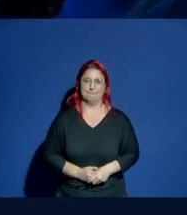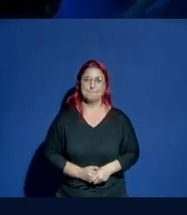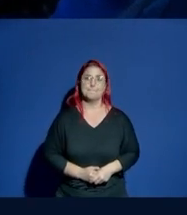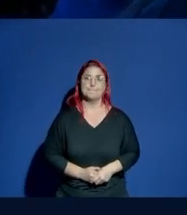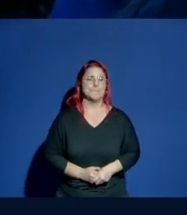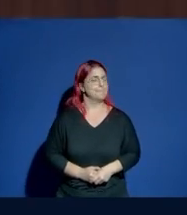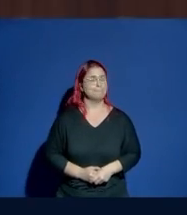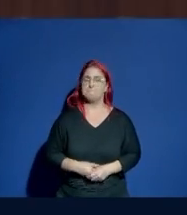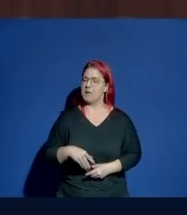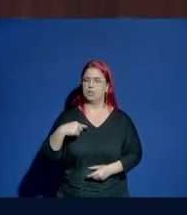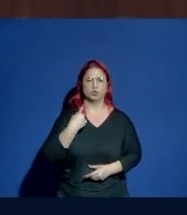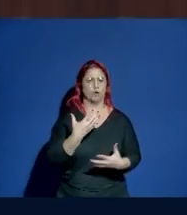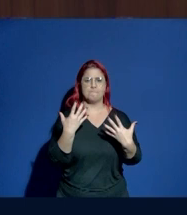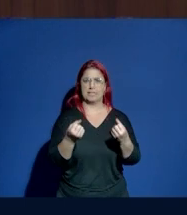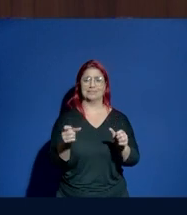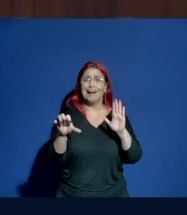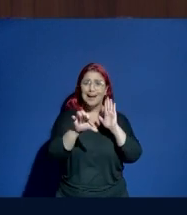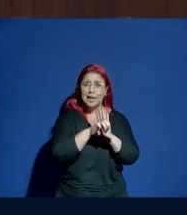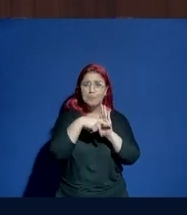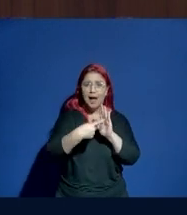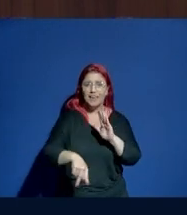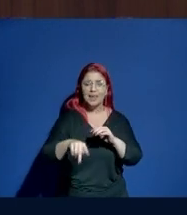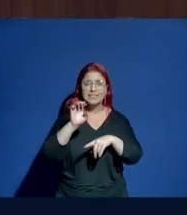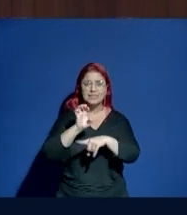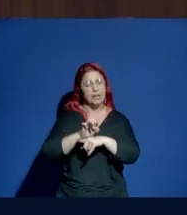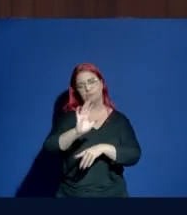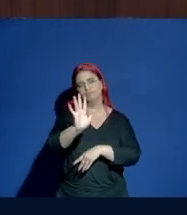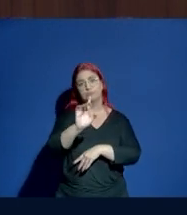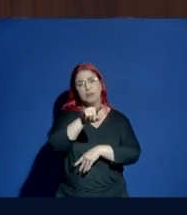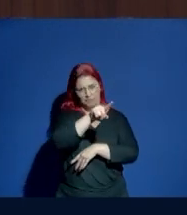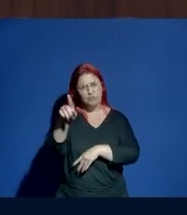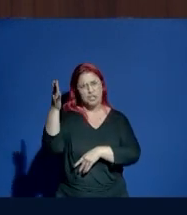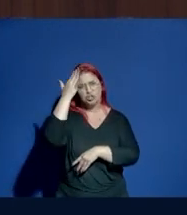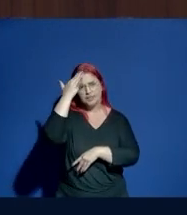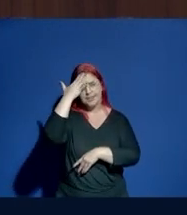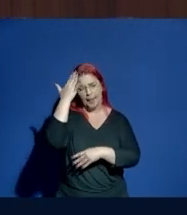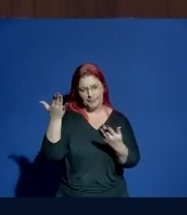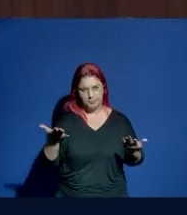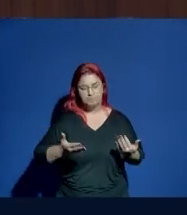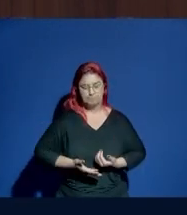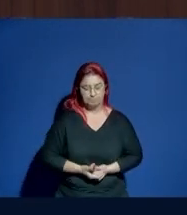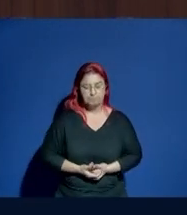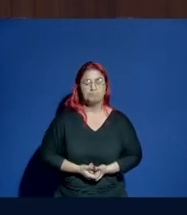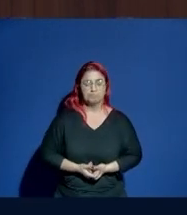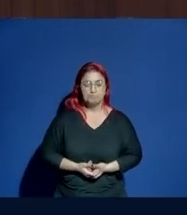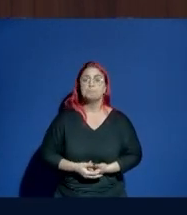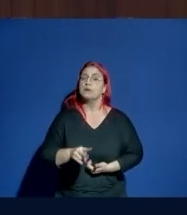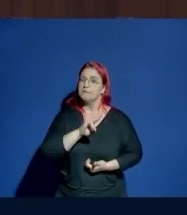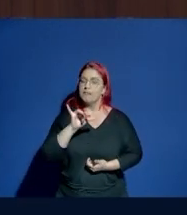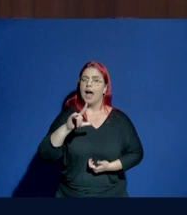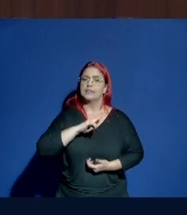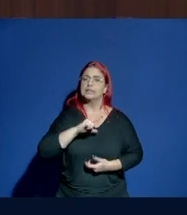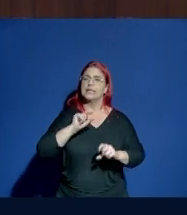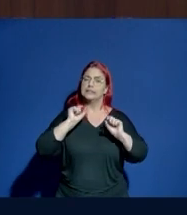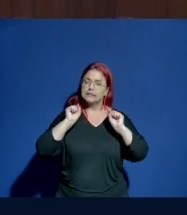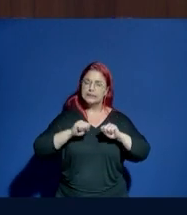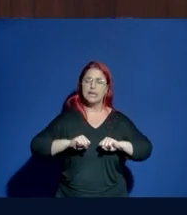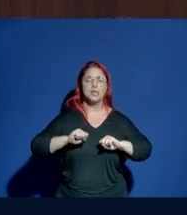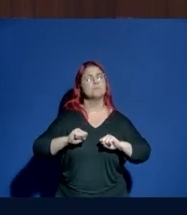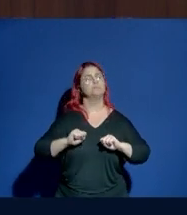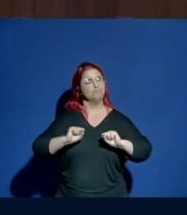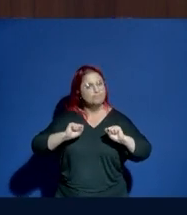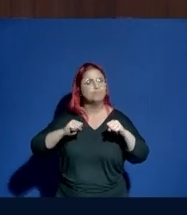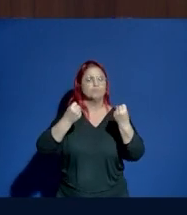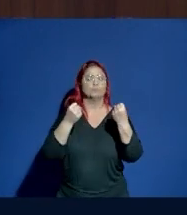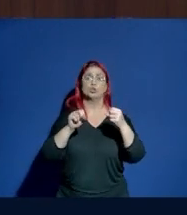nós não vamos tolerar o crime no nosso estado eu acho que está ficando bem claro para todo mundo né Nós vamos ter uma postura enérgica com